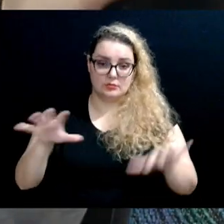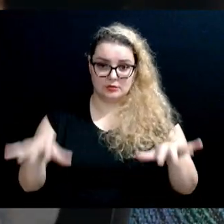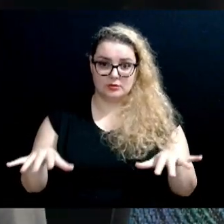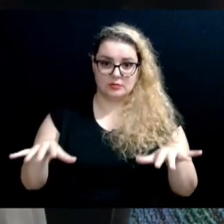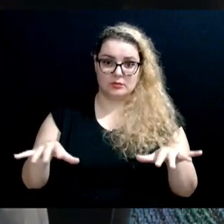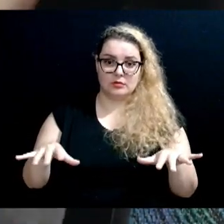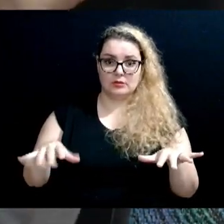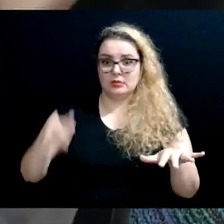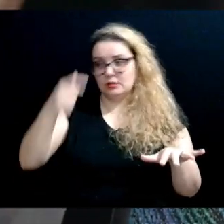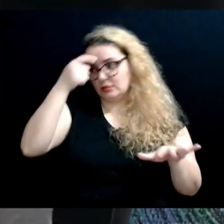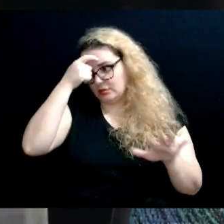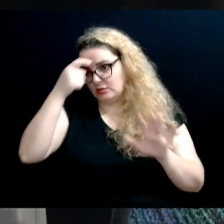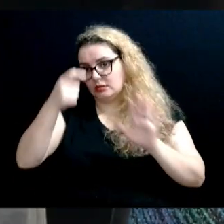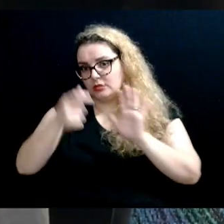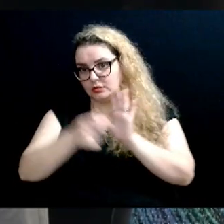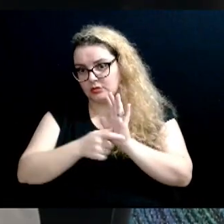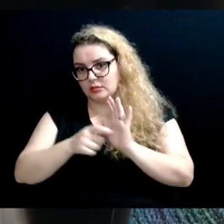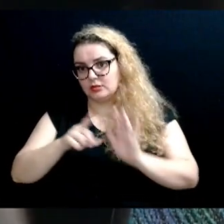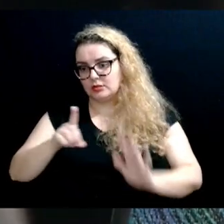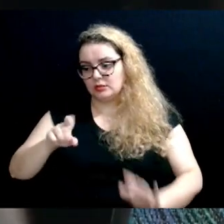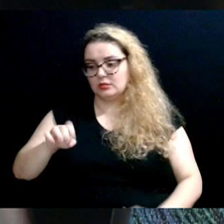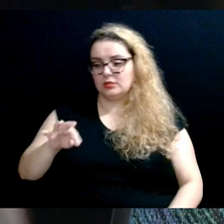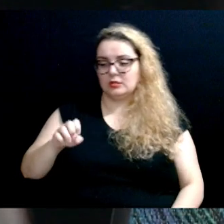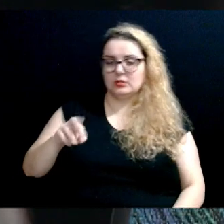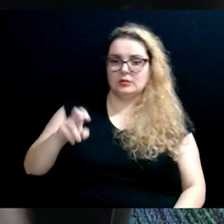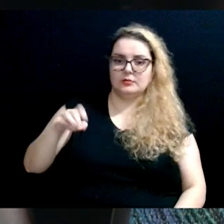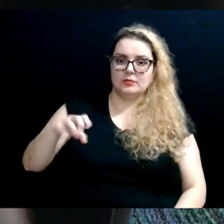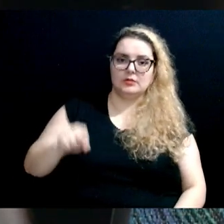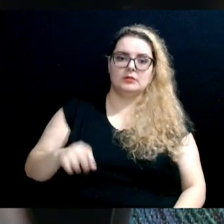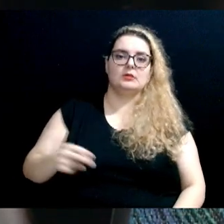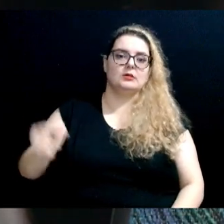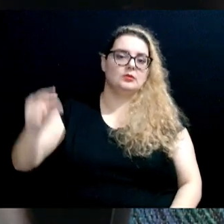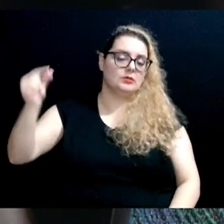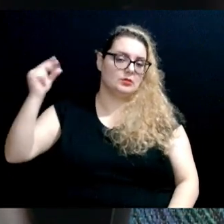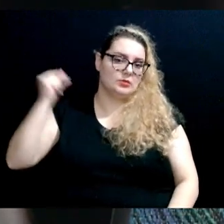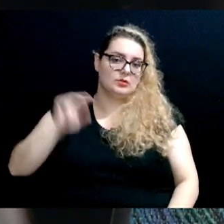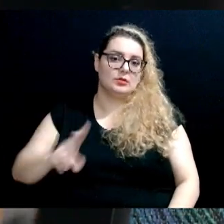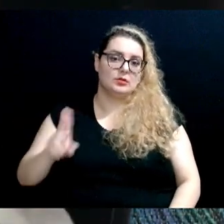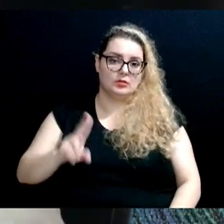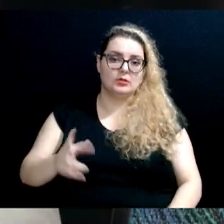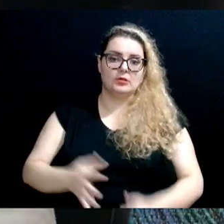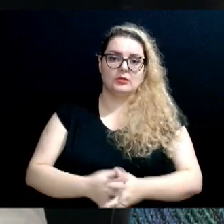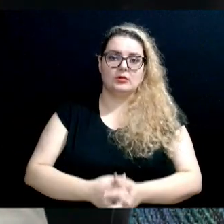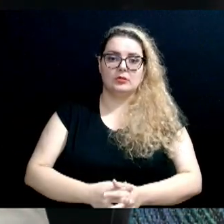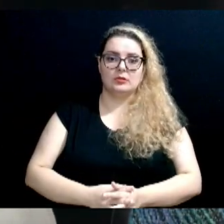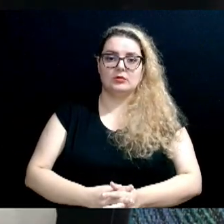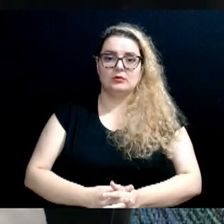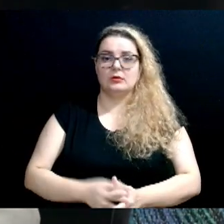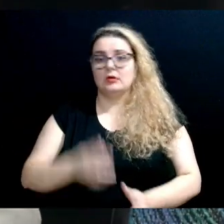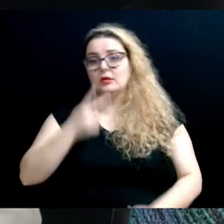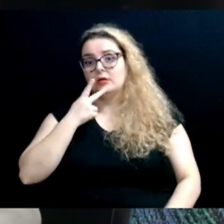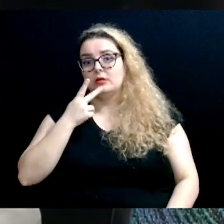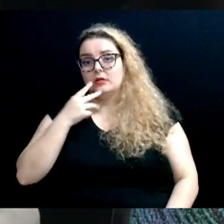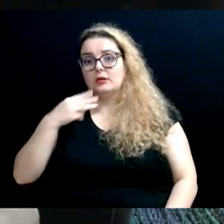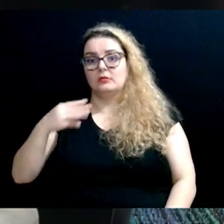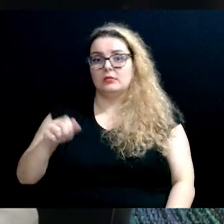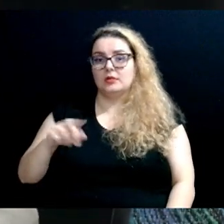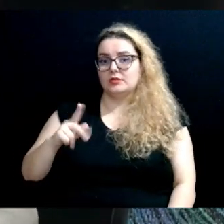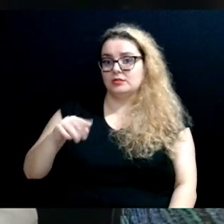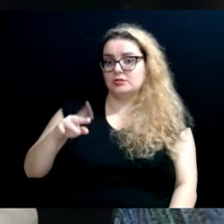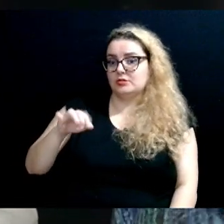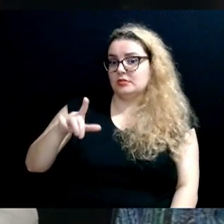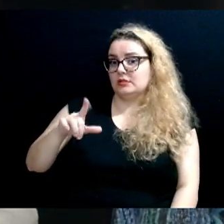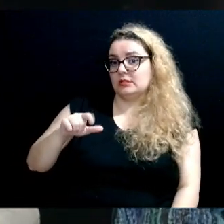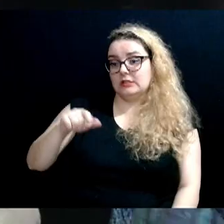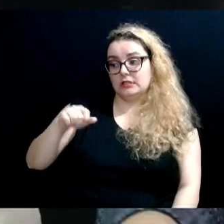artificial determinística, ela já existe há mais tempo. A gente usava, a gente falava muito de machine learning, deep learning, aprendizado